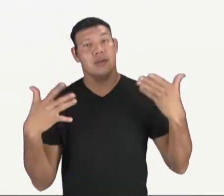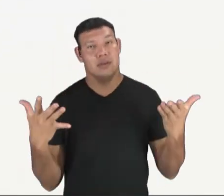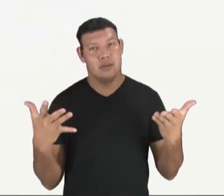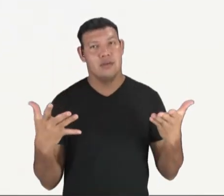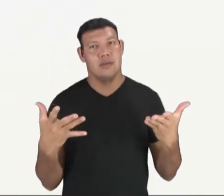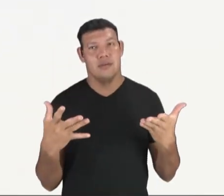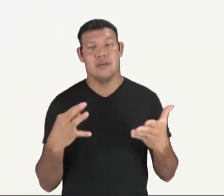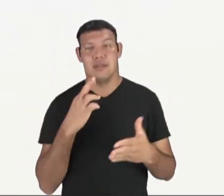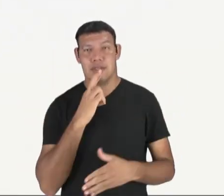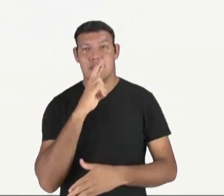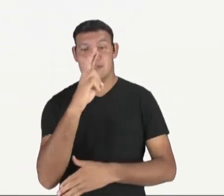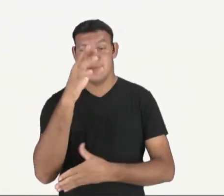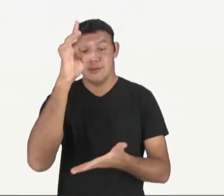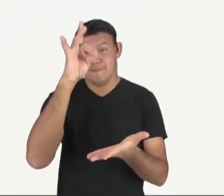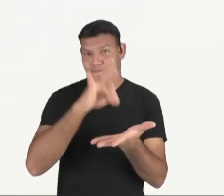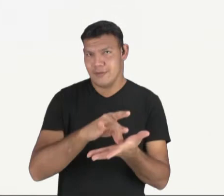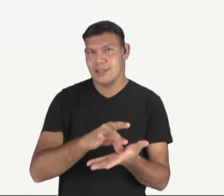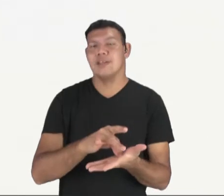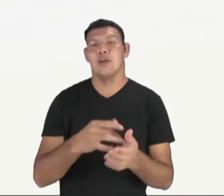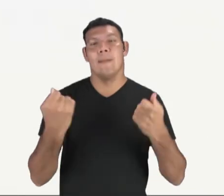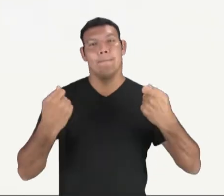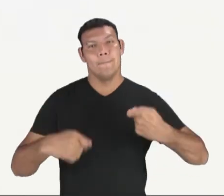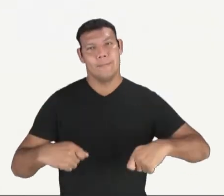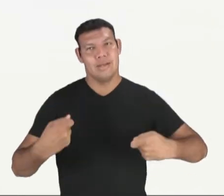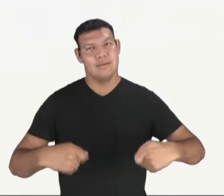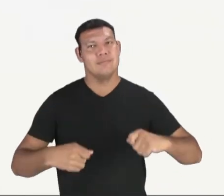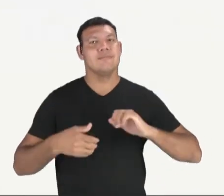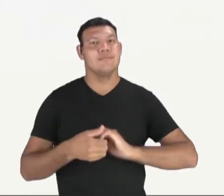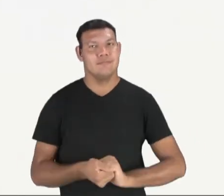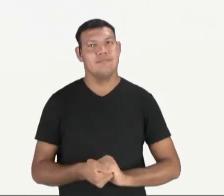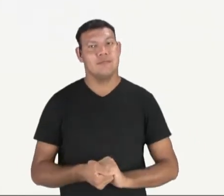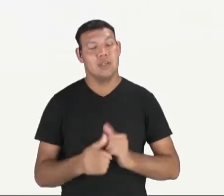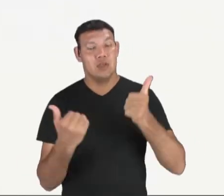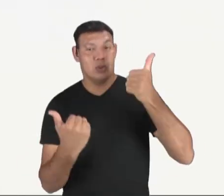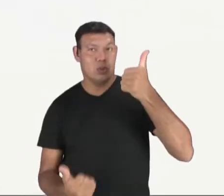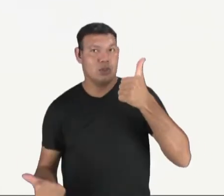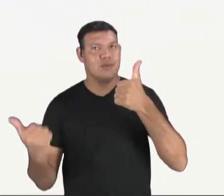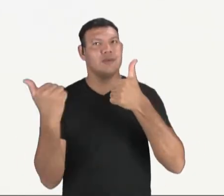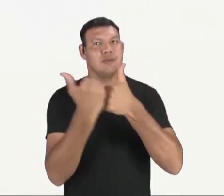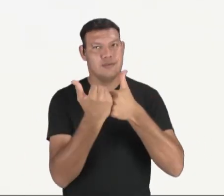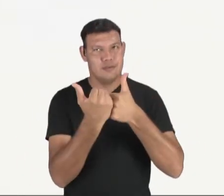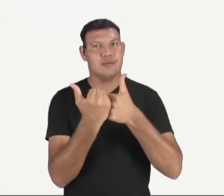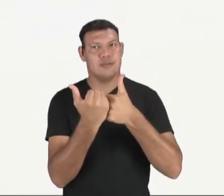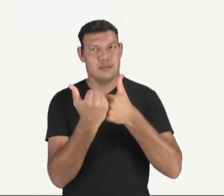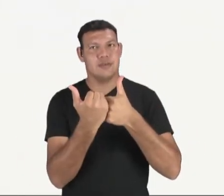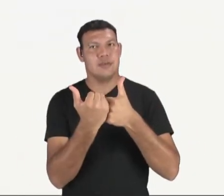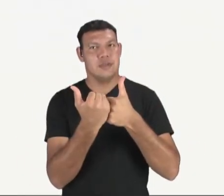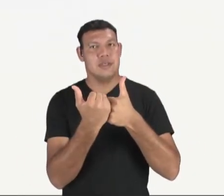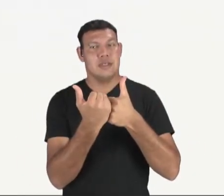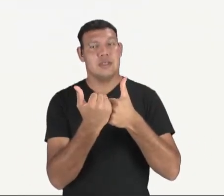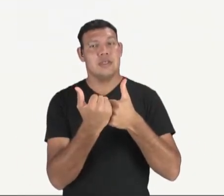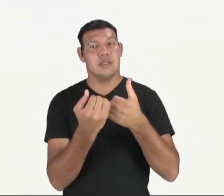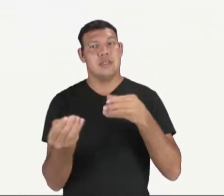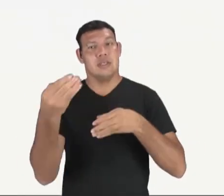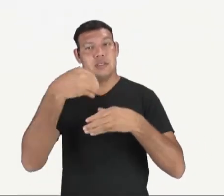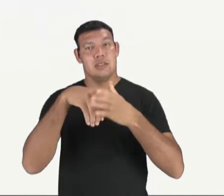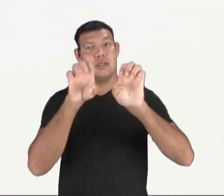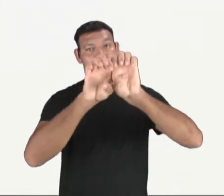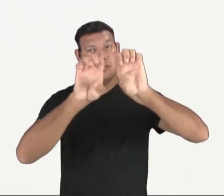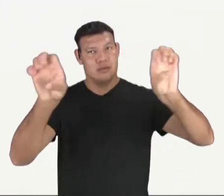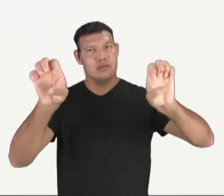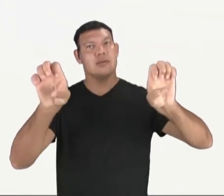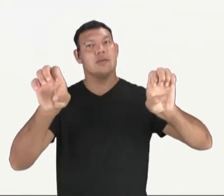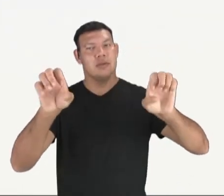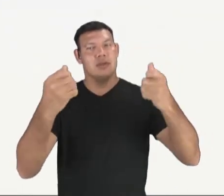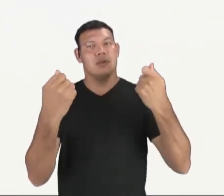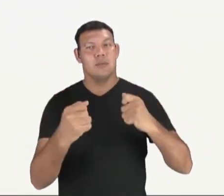essa solução seja verdade, é necessário que, quando substituirmos a solução nas equações, elas